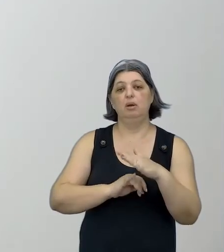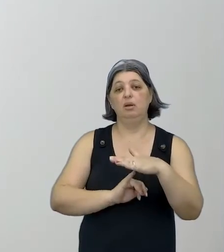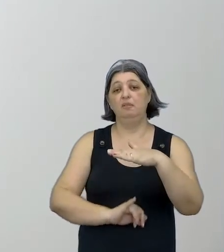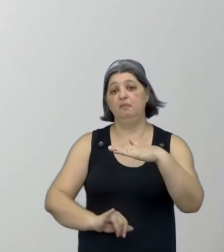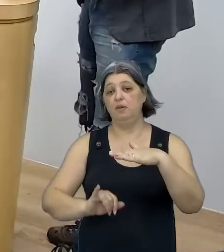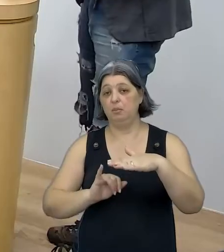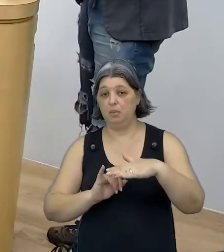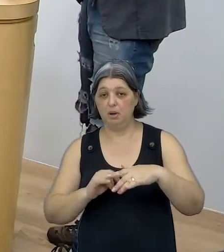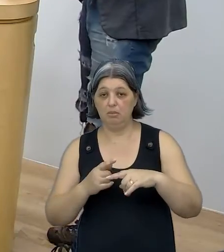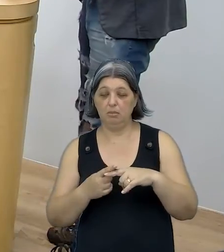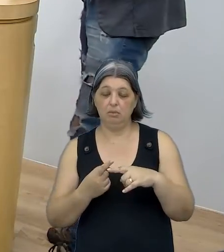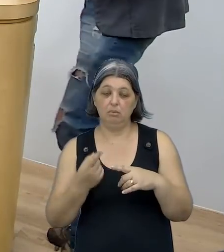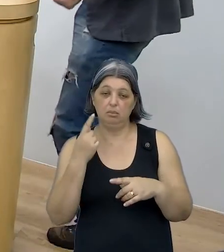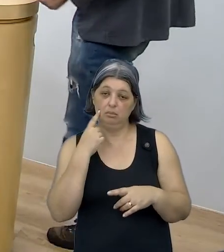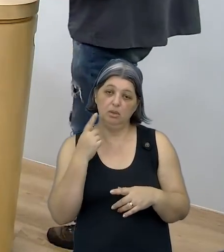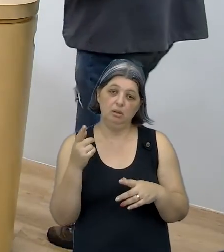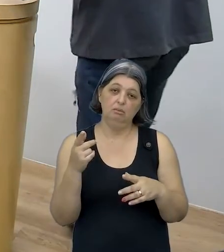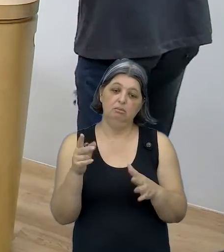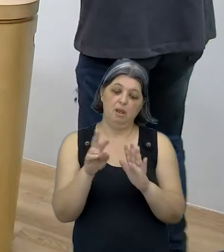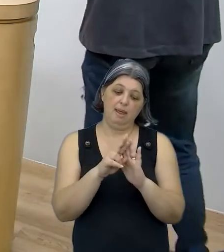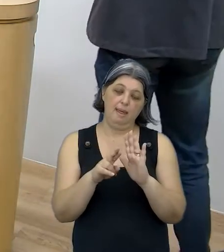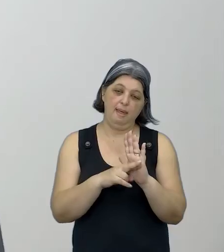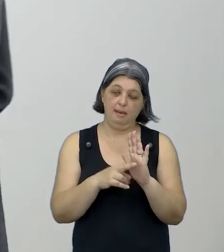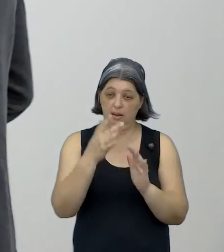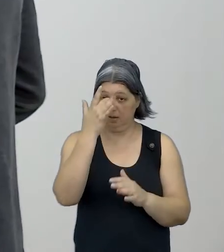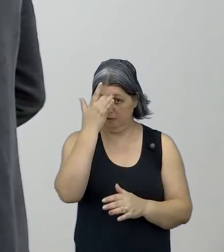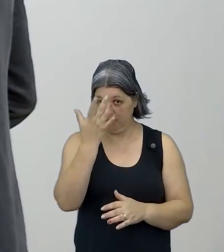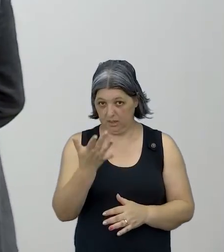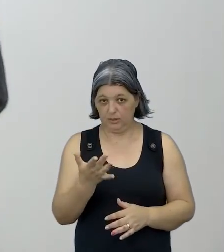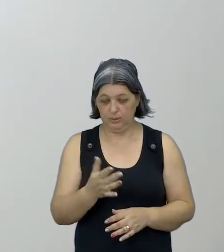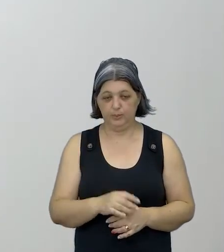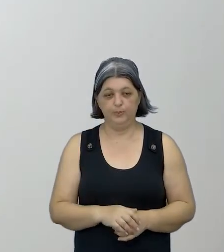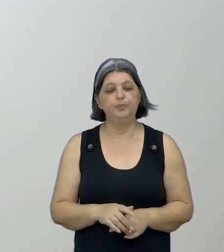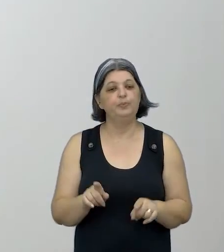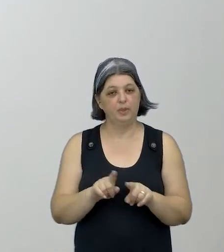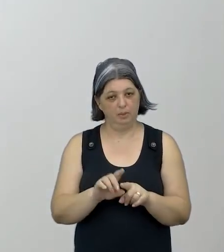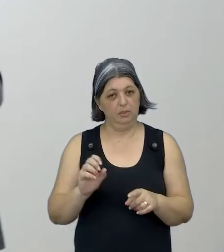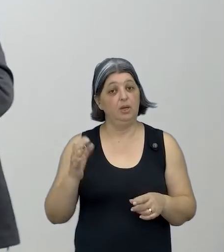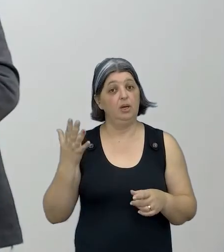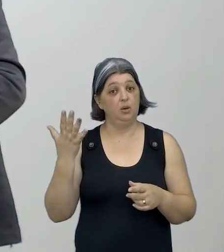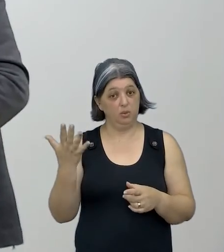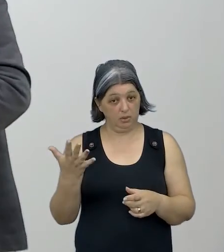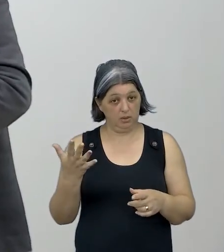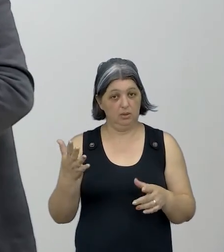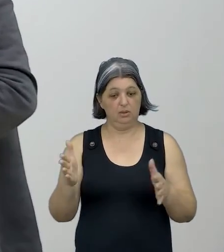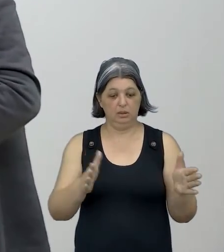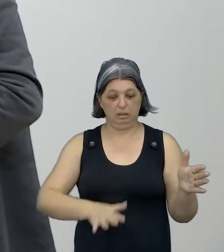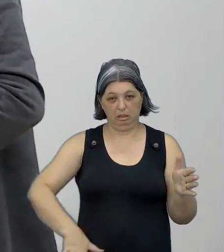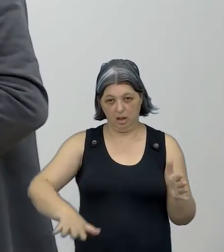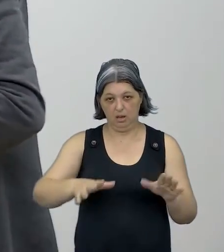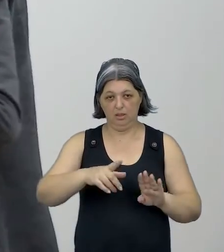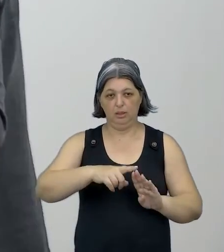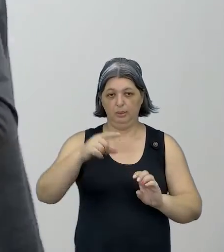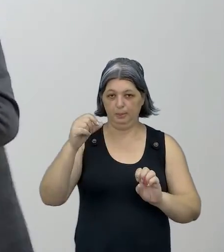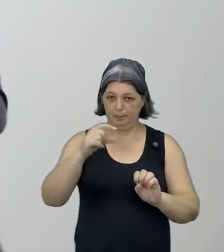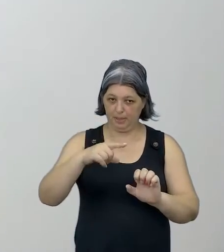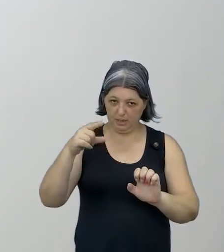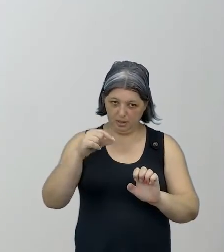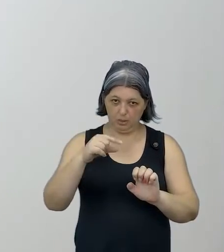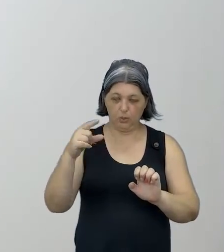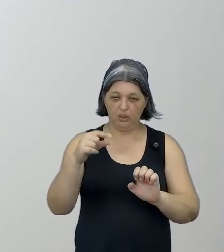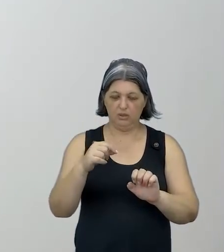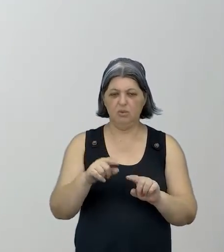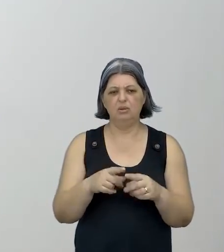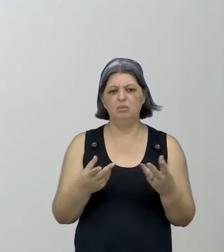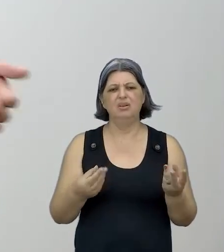um regramento bem mais fácil. Acontece também com a questão do empreendedorismo, né? Muita gente dizia: